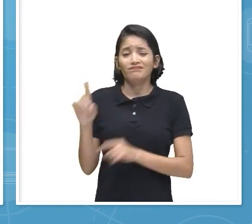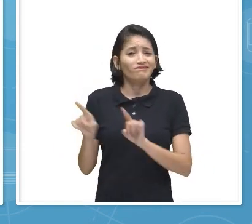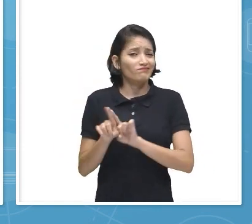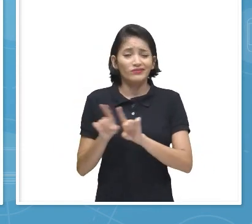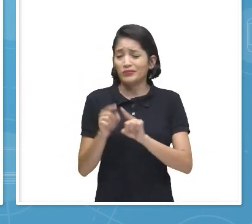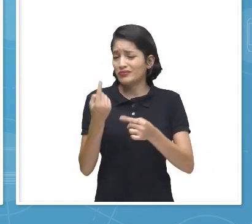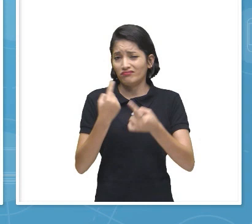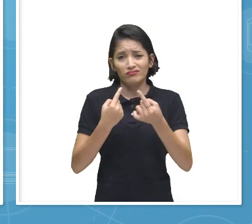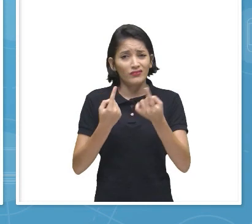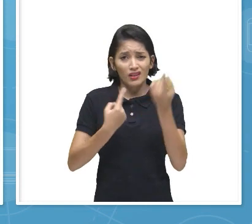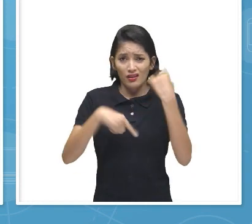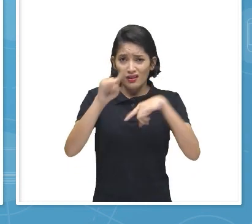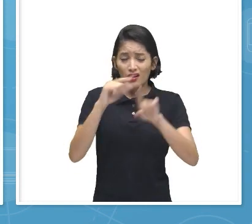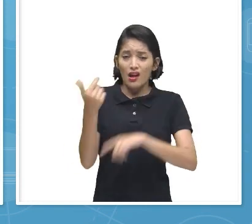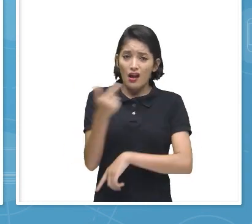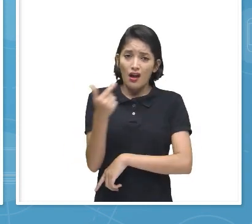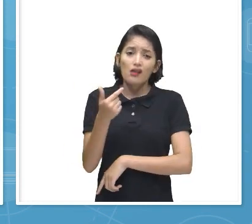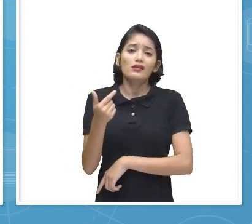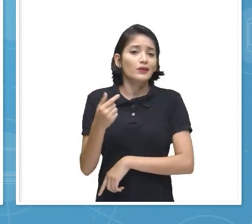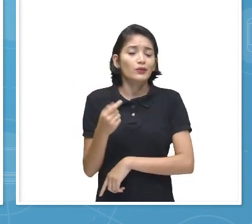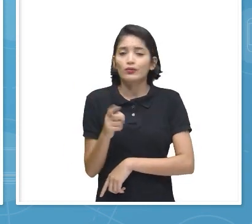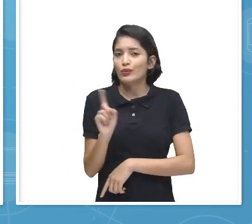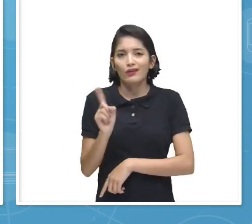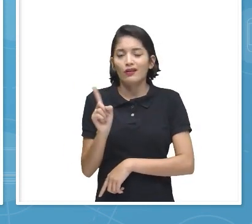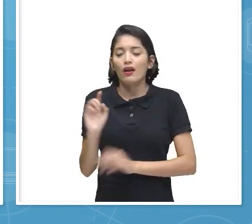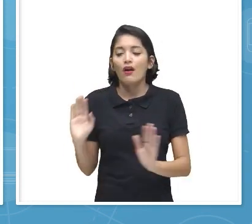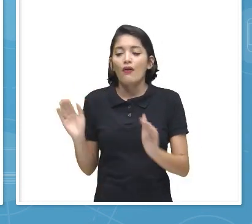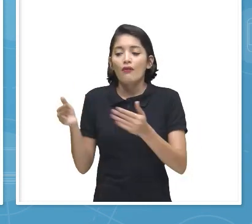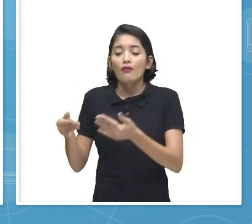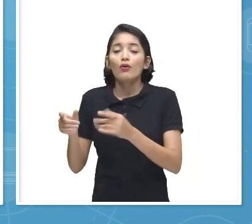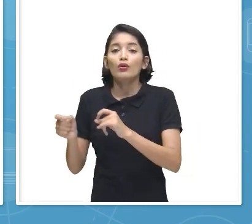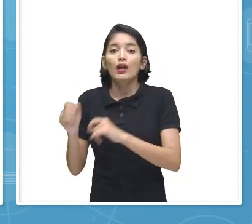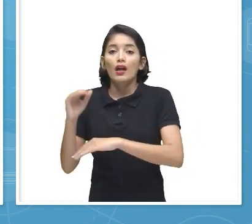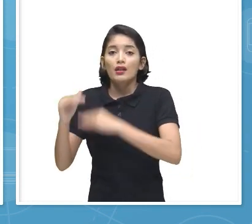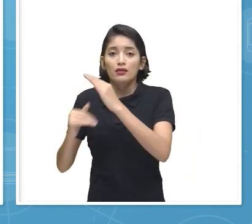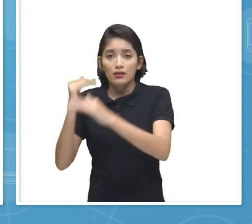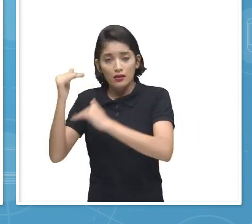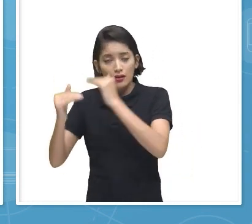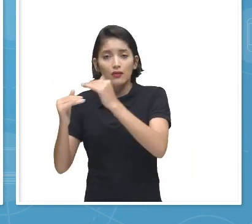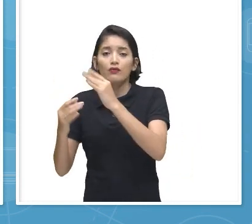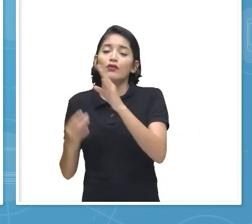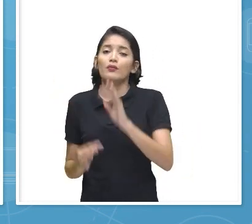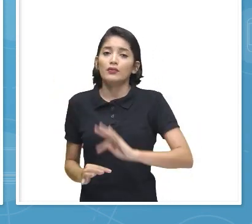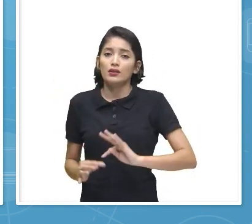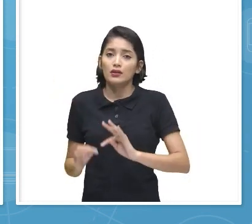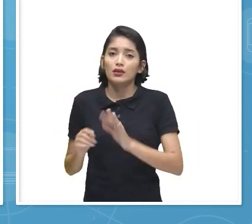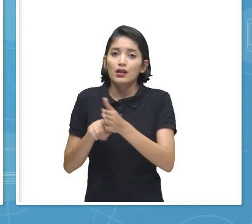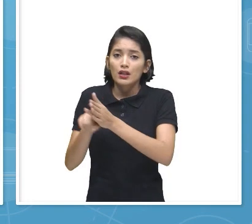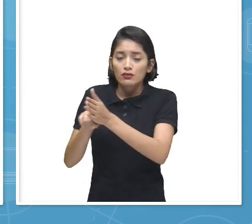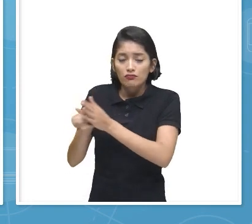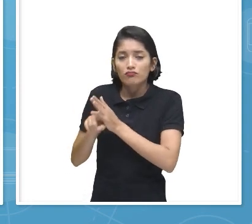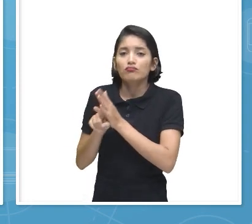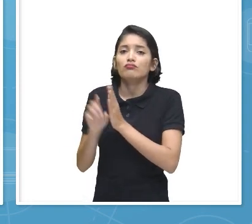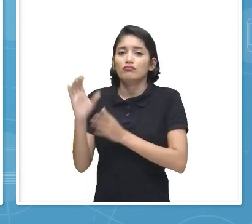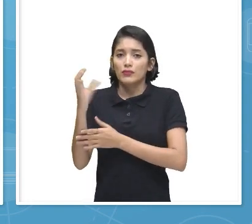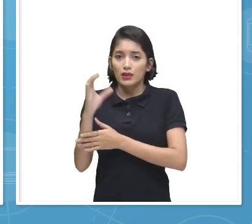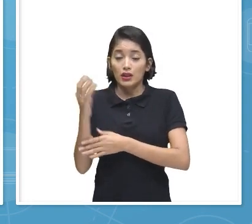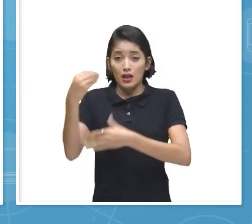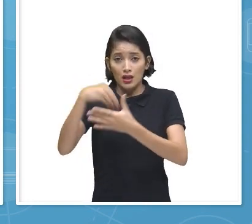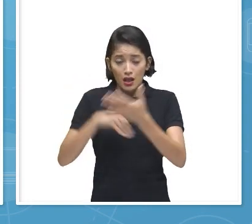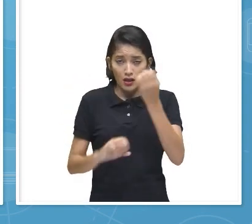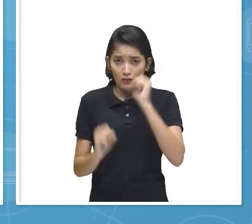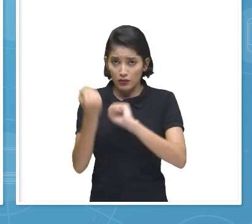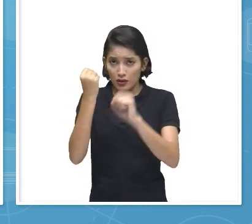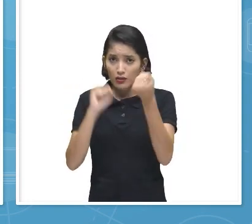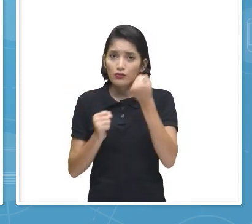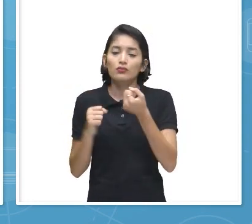porque a segunda revolução industrial vai estar voltada mais para o desenvolvimento científico das pesquisas dentro da indústria, né? As novas